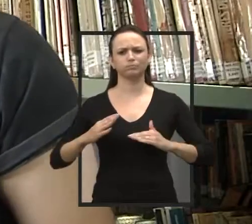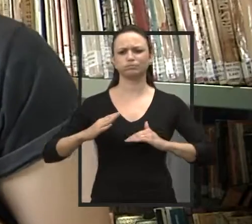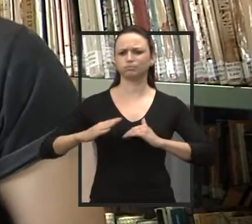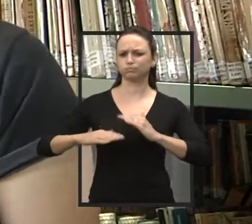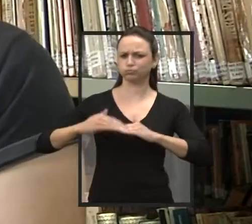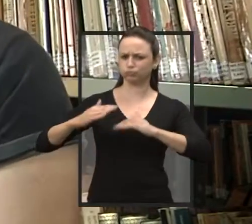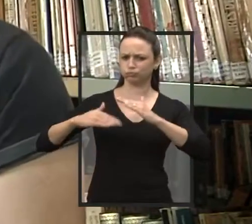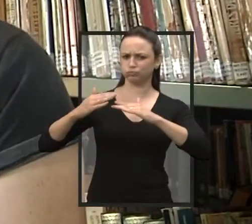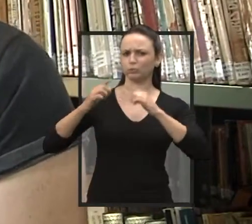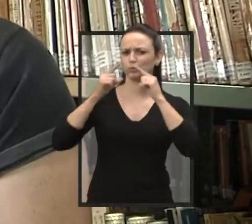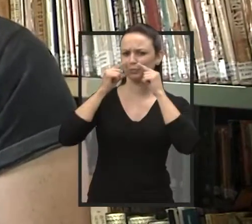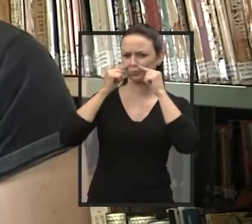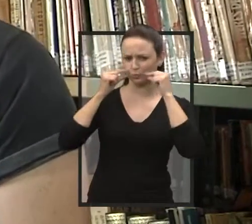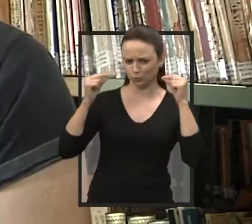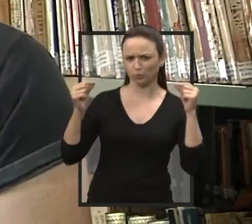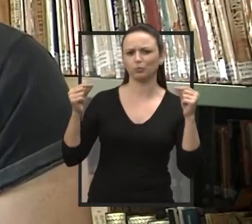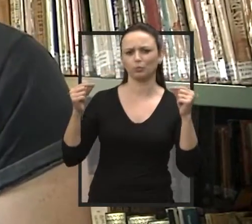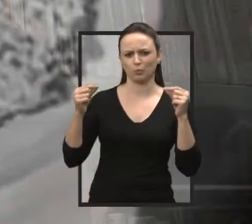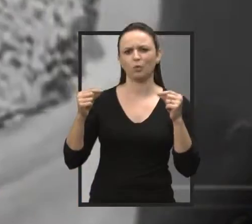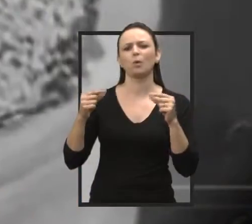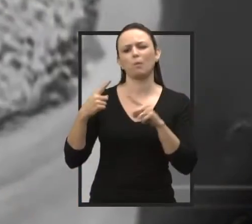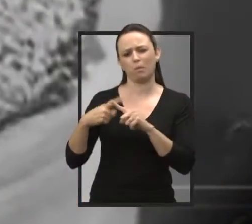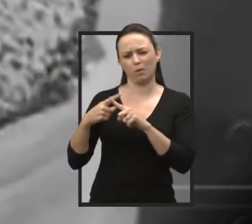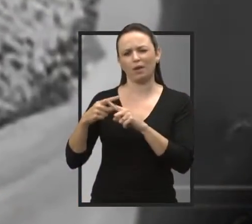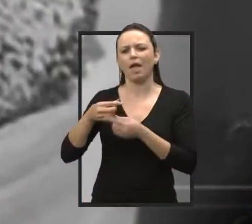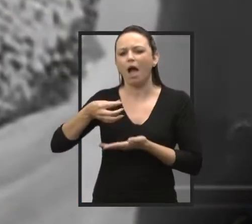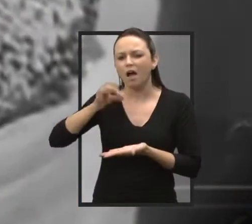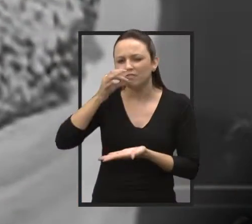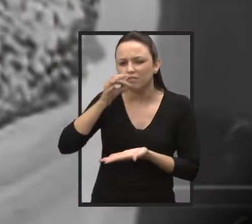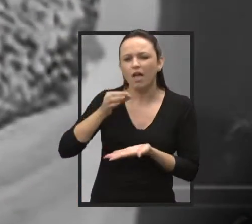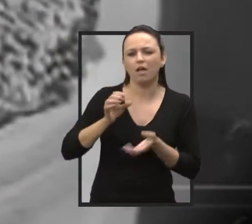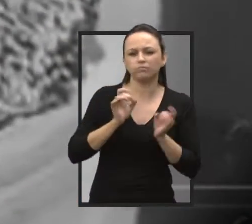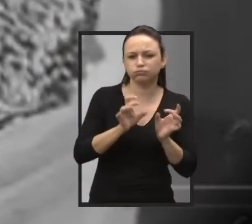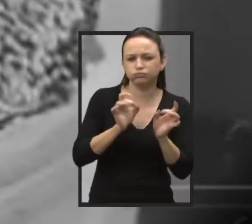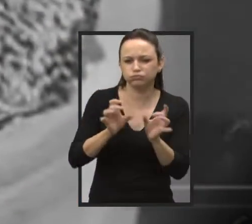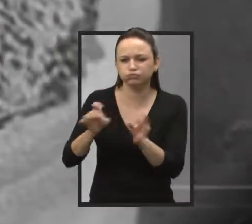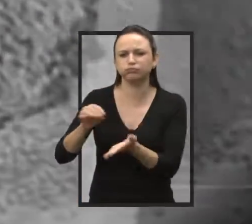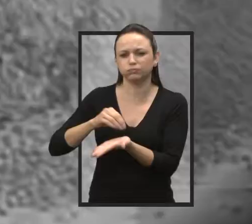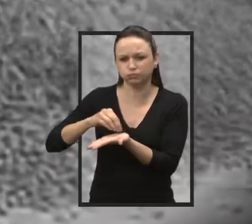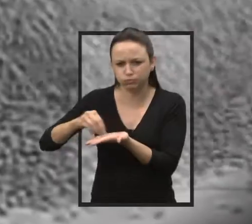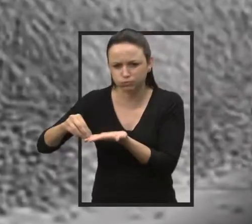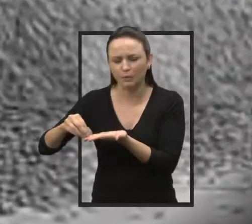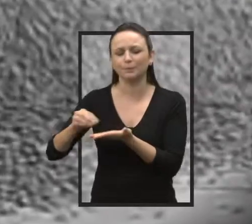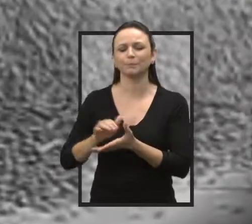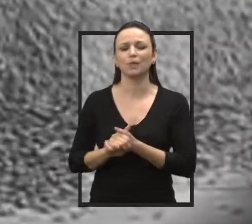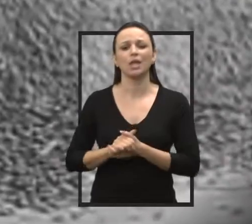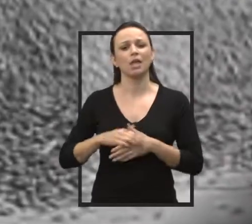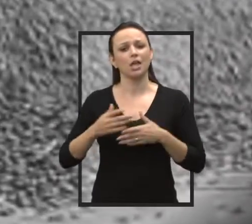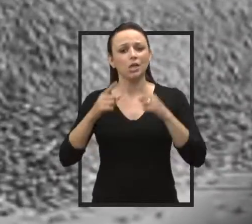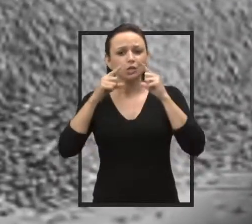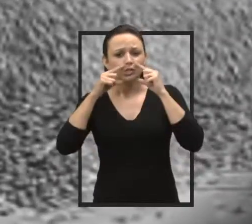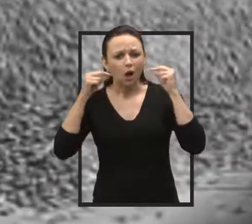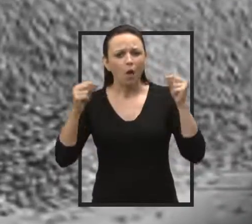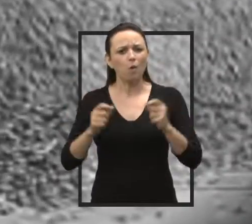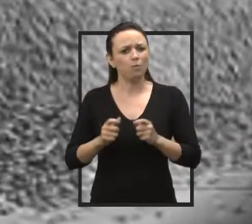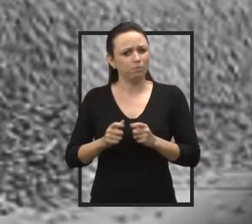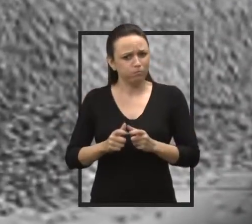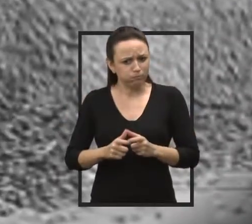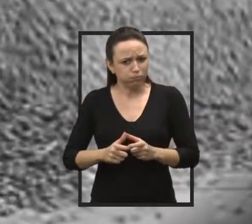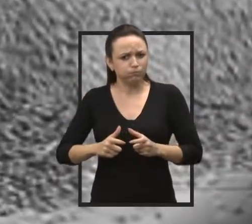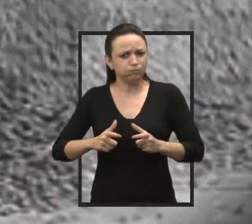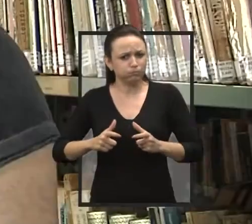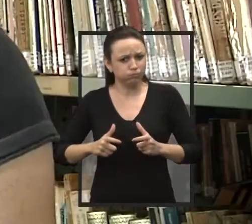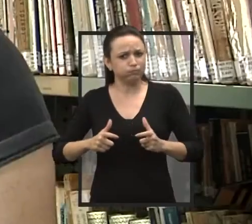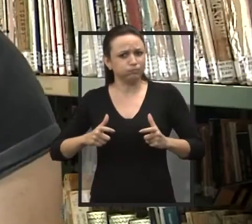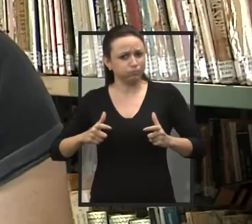o desenvolvimento da cidade, trazido pelo café, pela colheita do café, Jaú foi